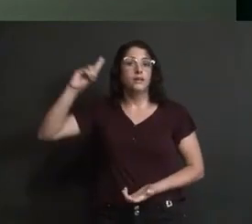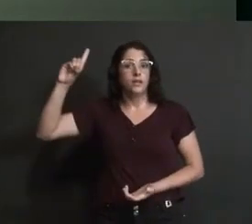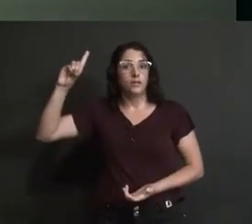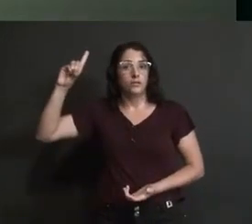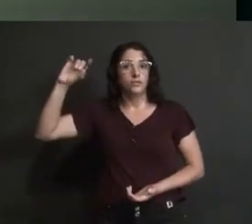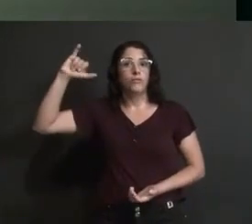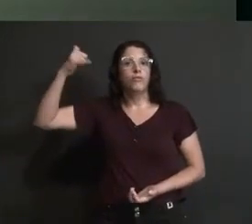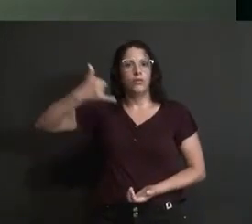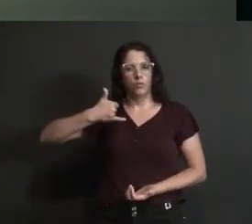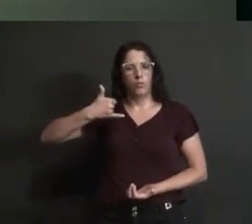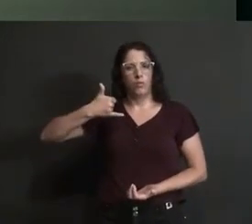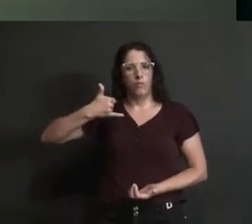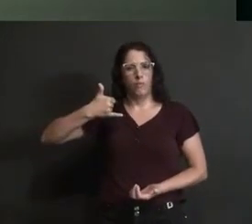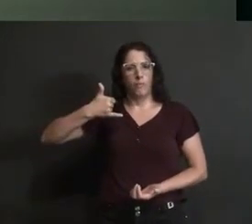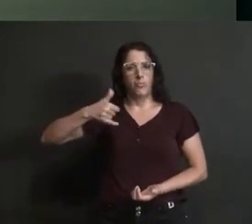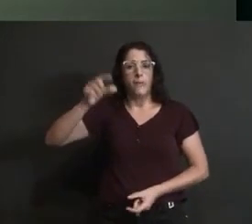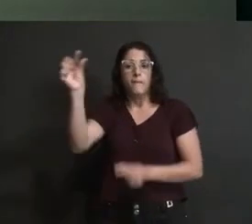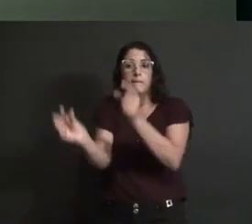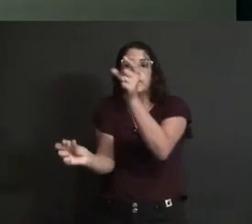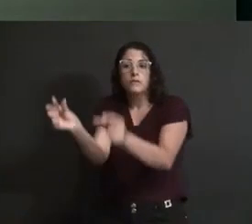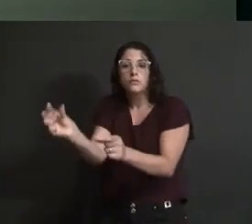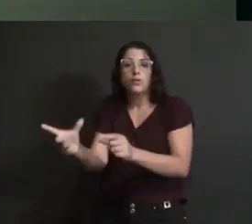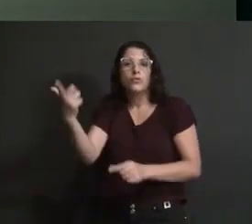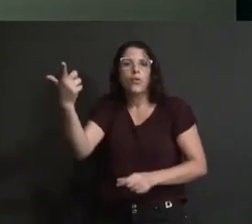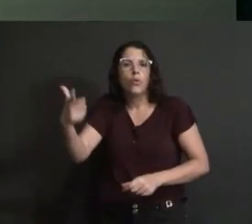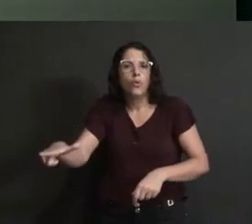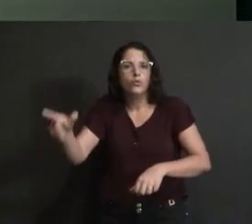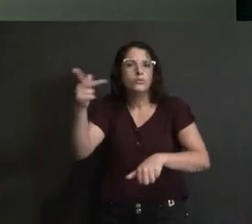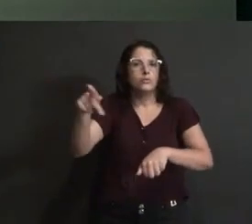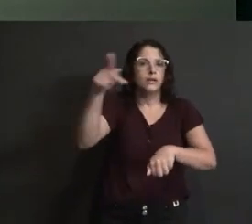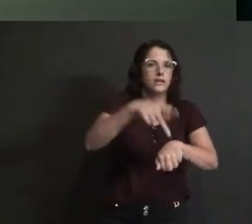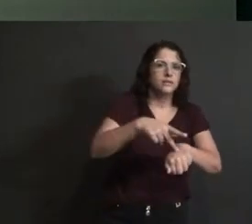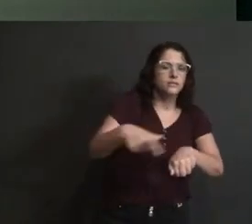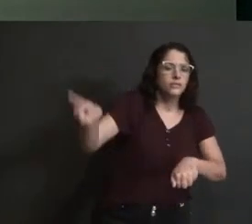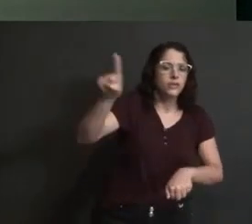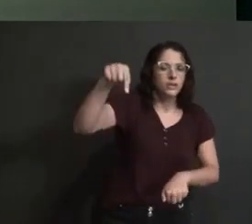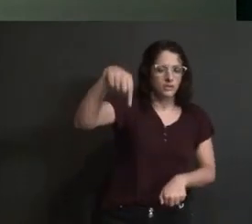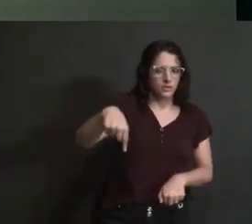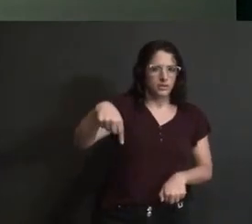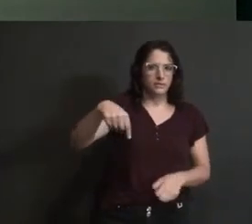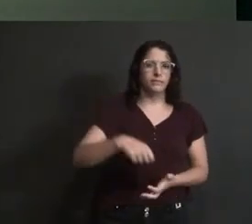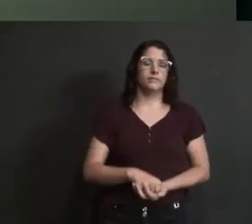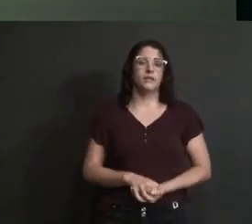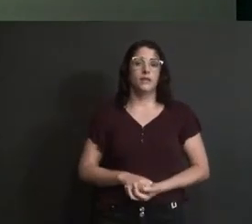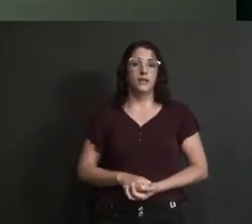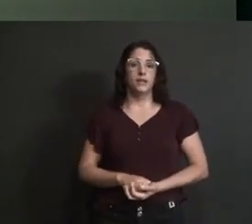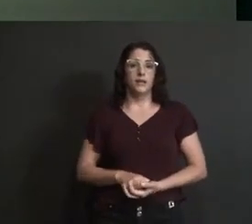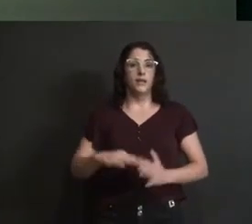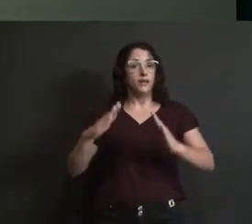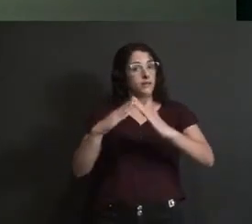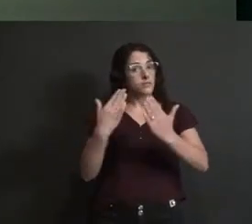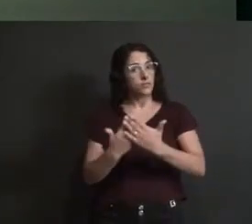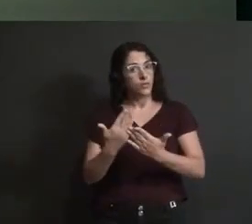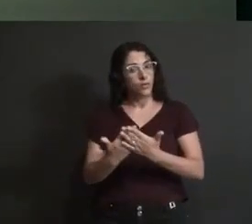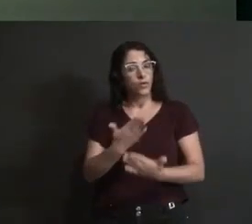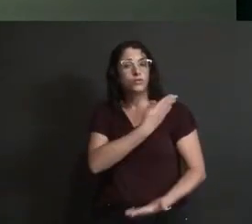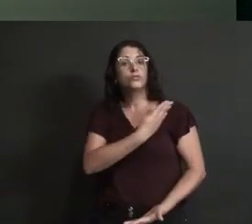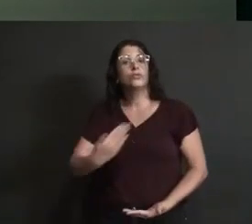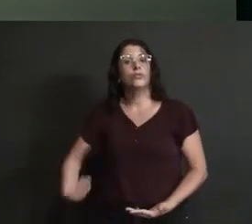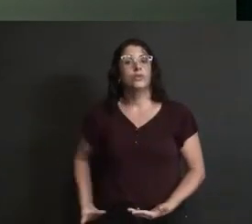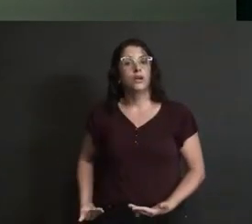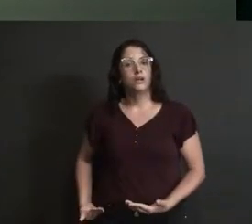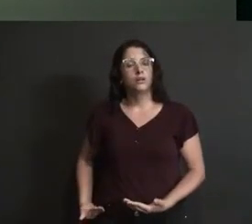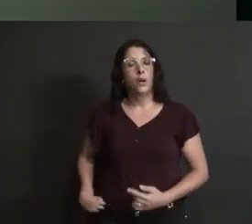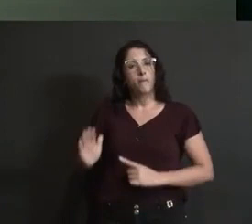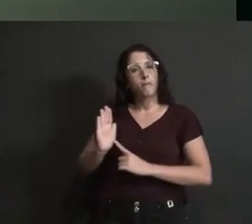nações virão a esta casa. E esta escola de governo é uma mostra daquilo que o